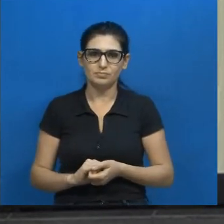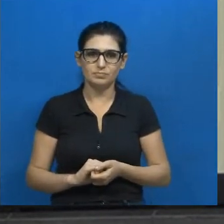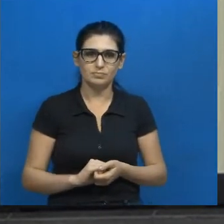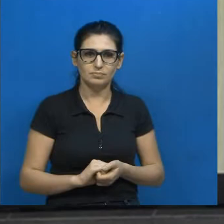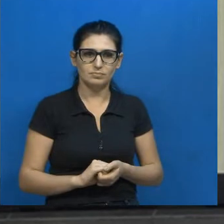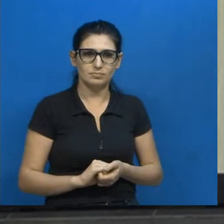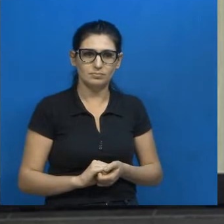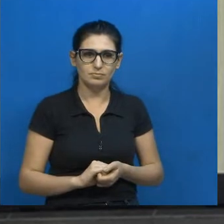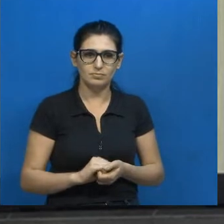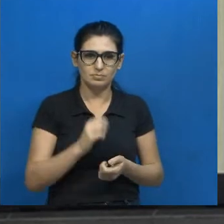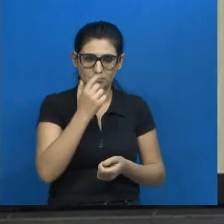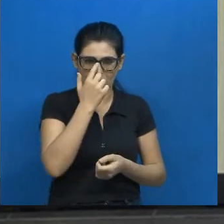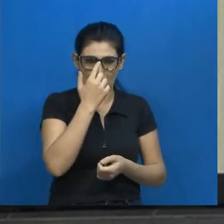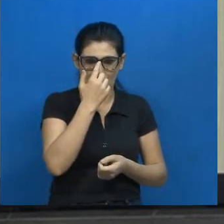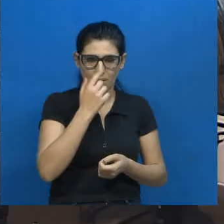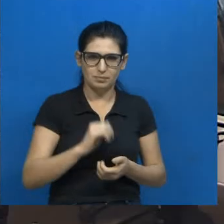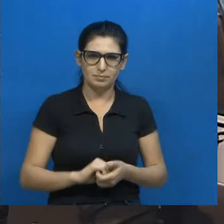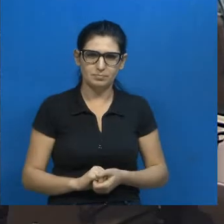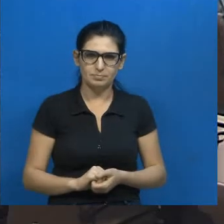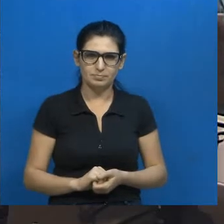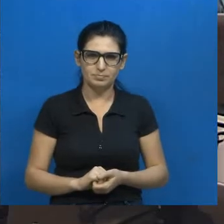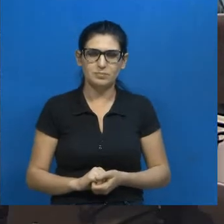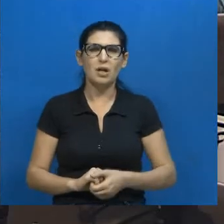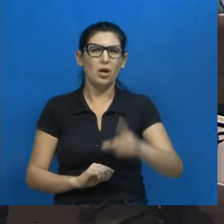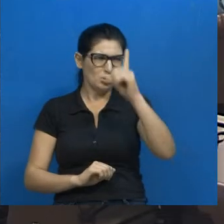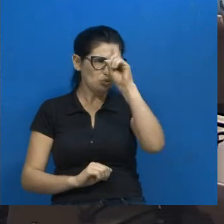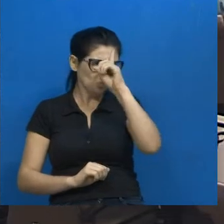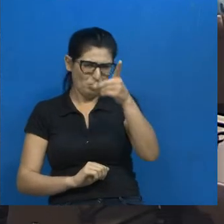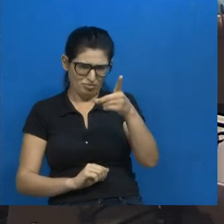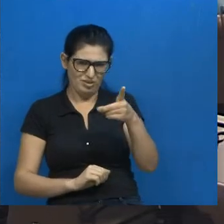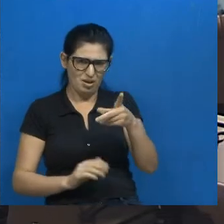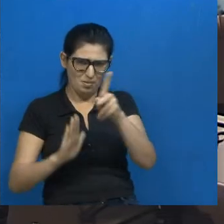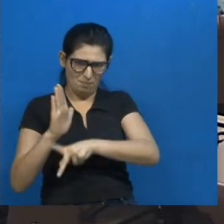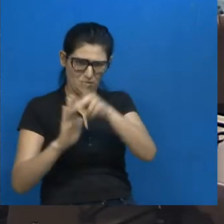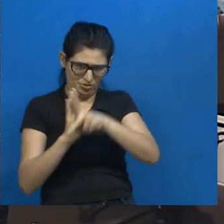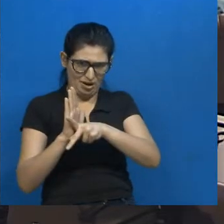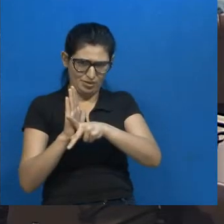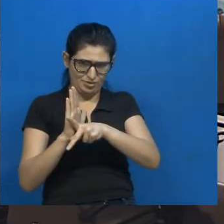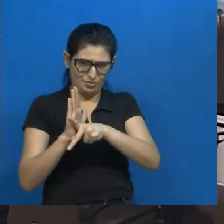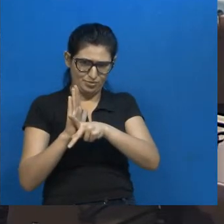Vamos, então, ouvir alguma dúvida sobre o projeto?